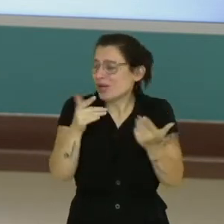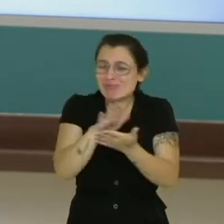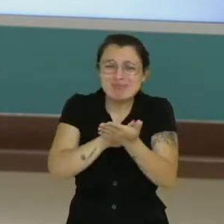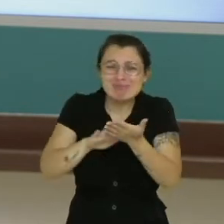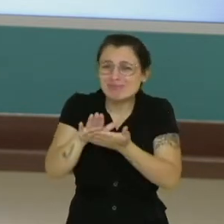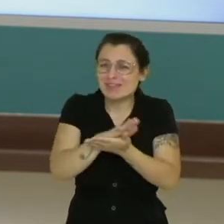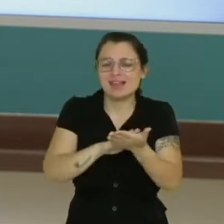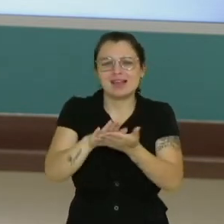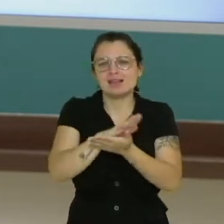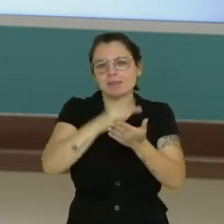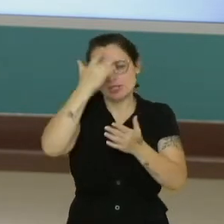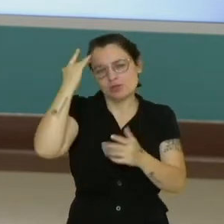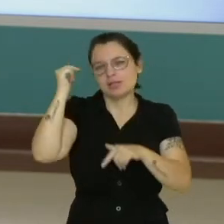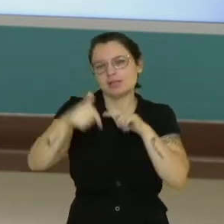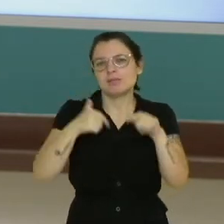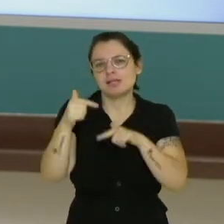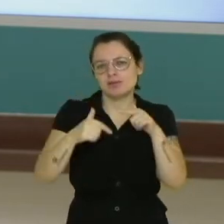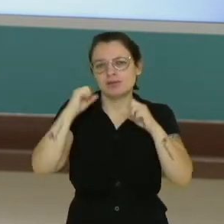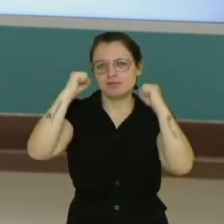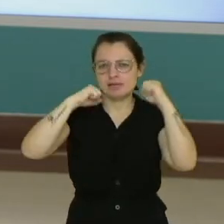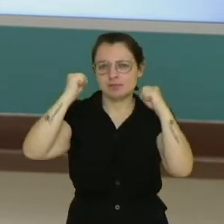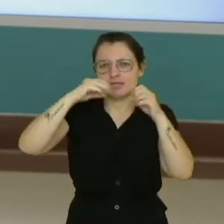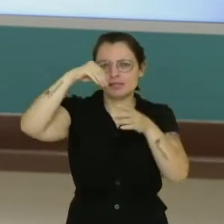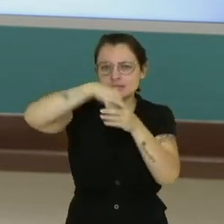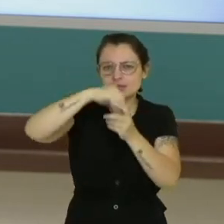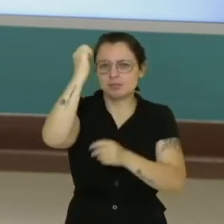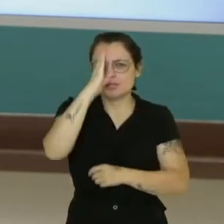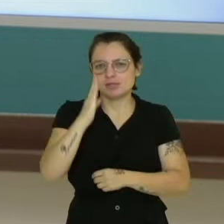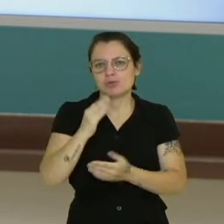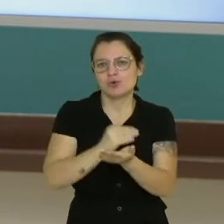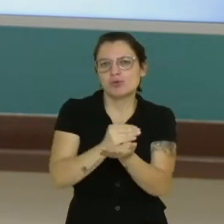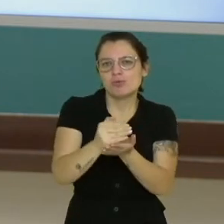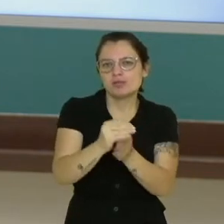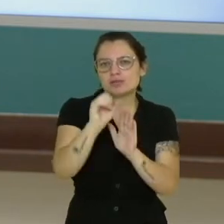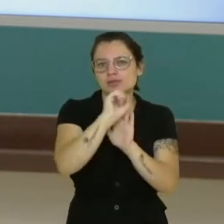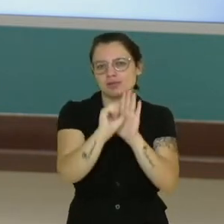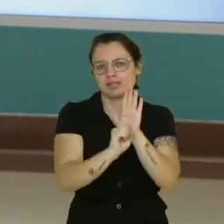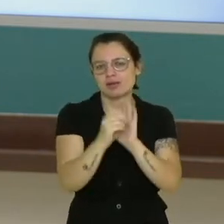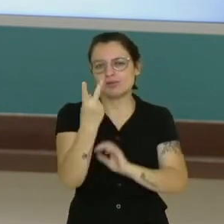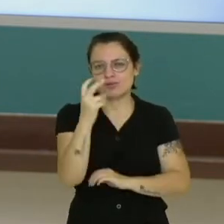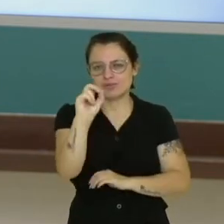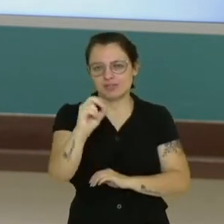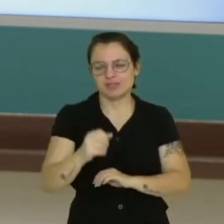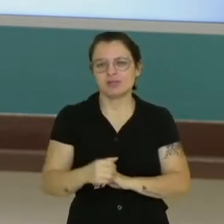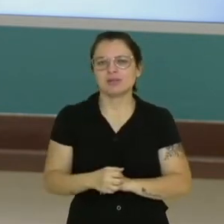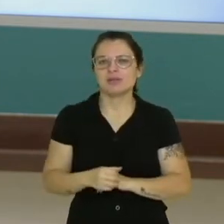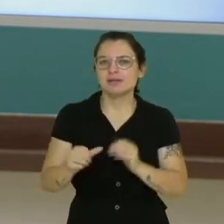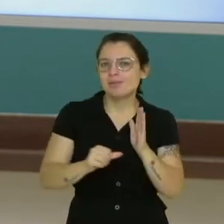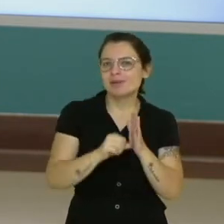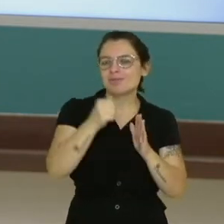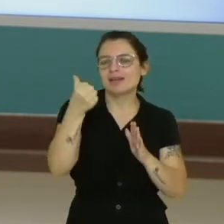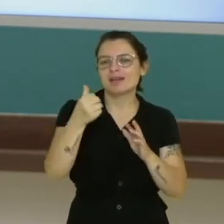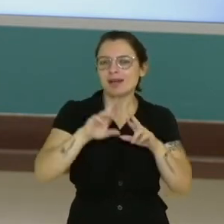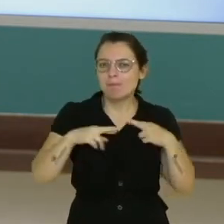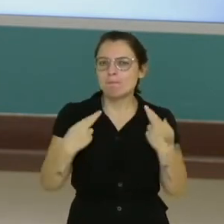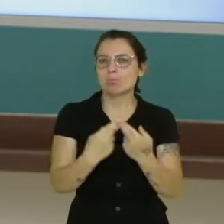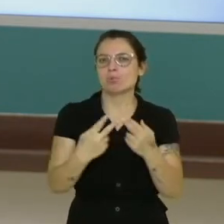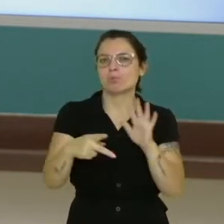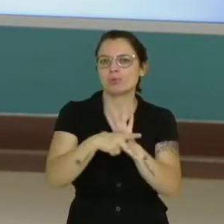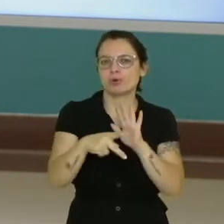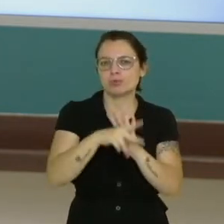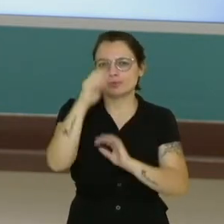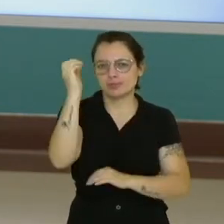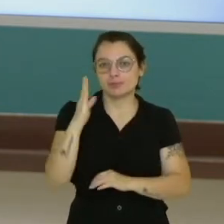os trabalhadores aí das fábricas brasileiras no início aí na Primeira República Brasileira. O Brasil só passa